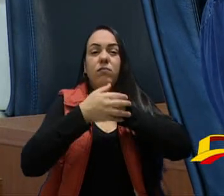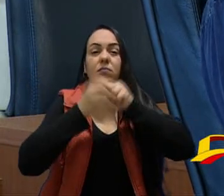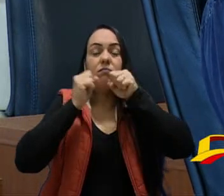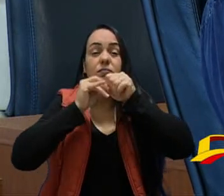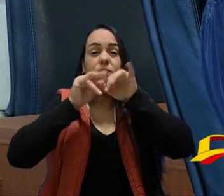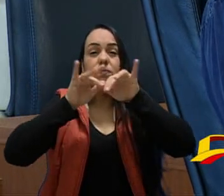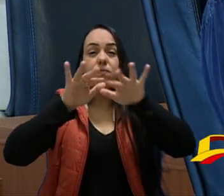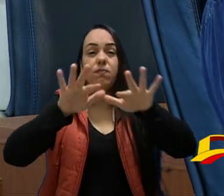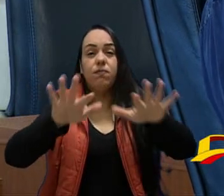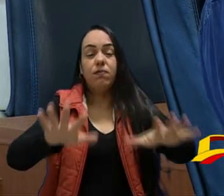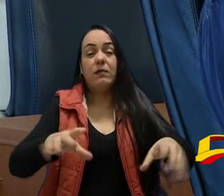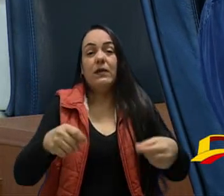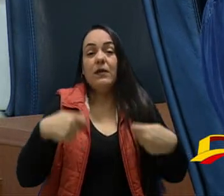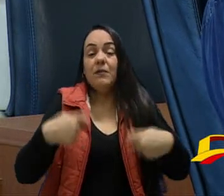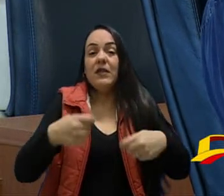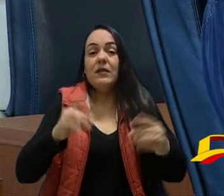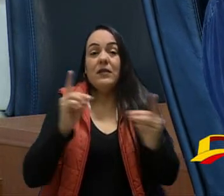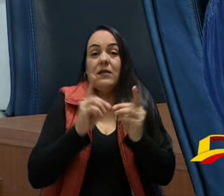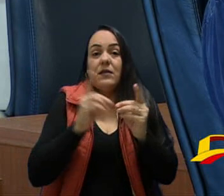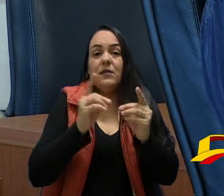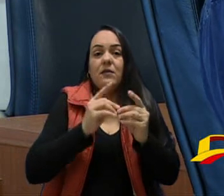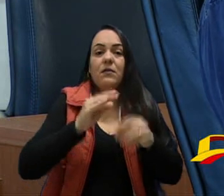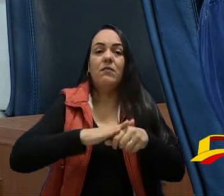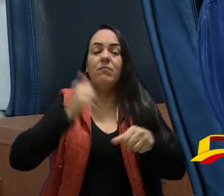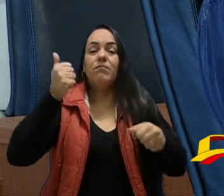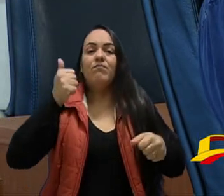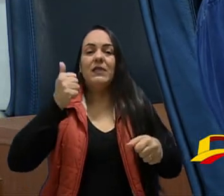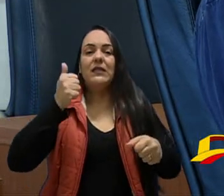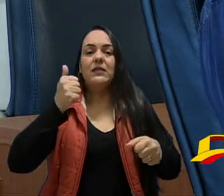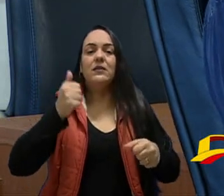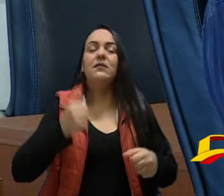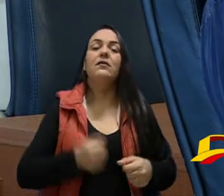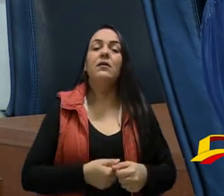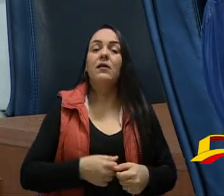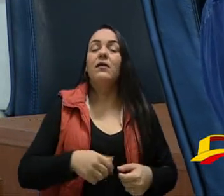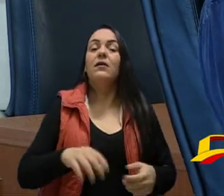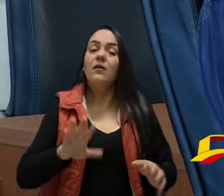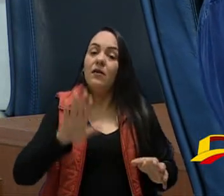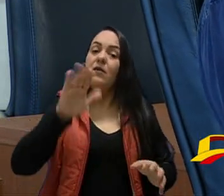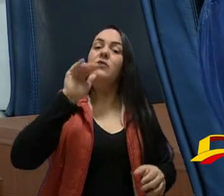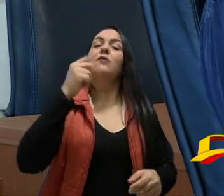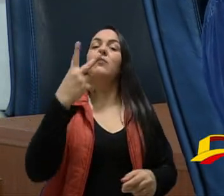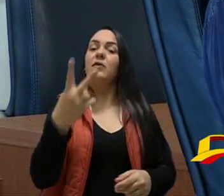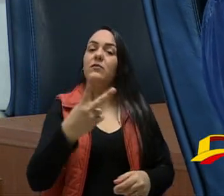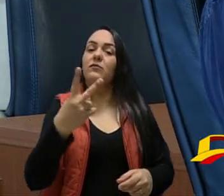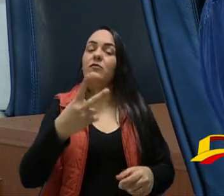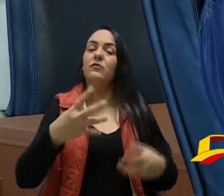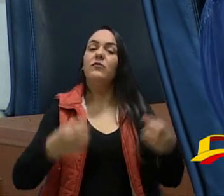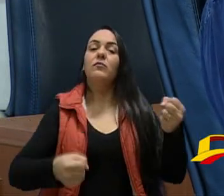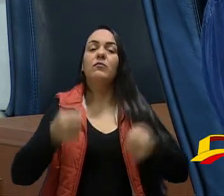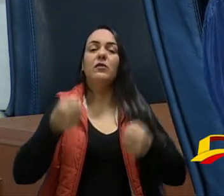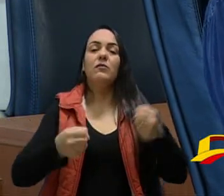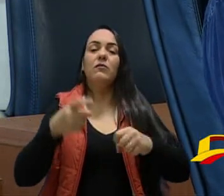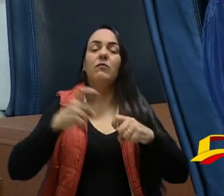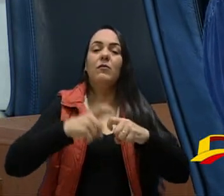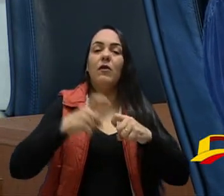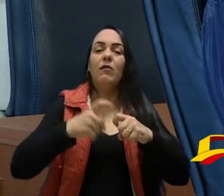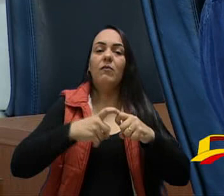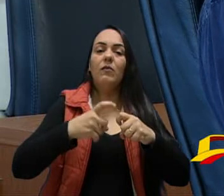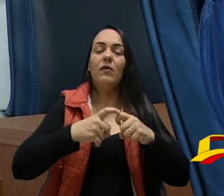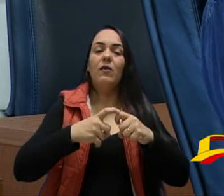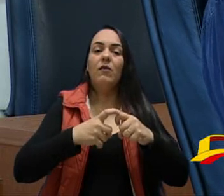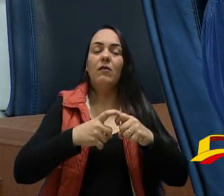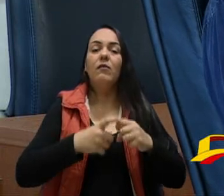necessidade de atendimento para mais uma ambulância chama segunda ambulância com os médicos com tudo